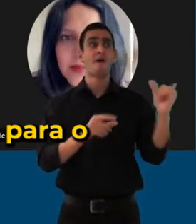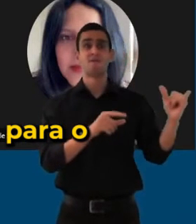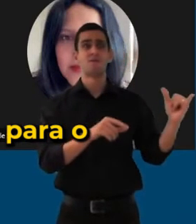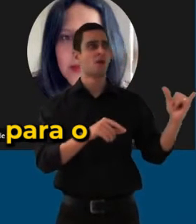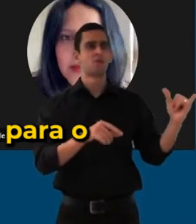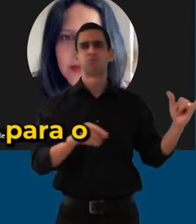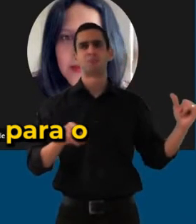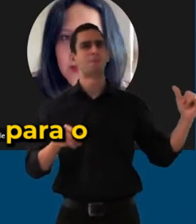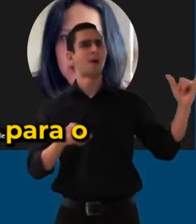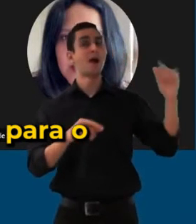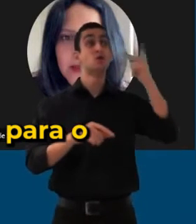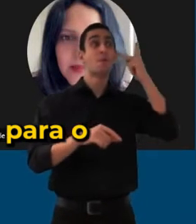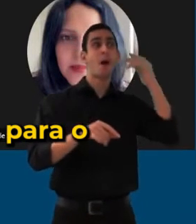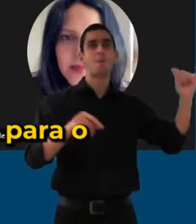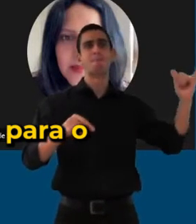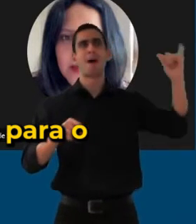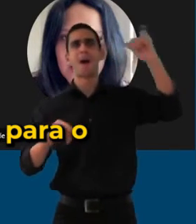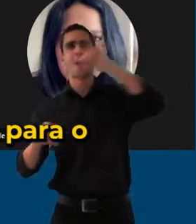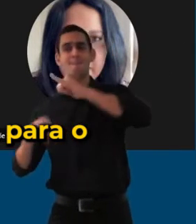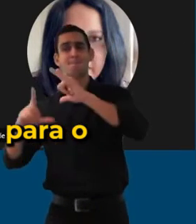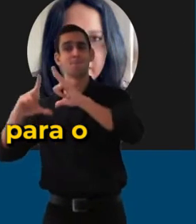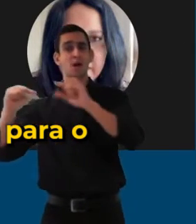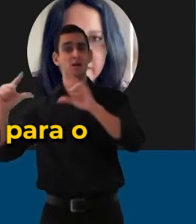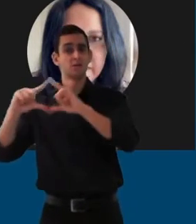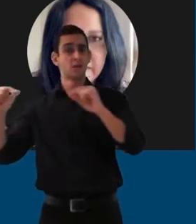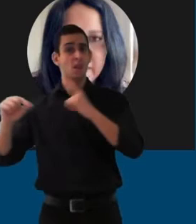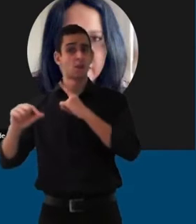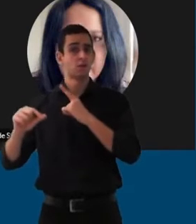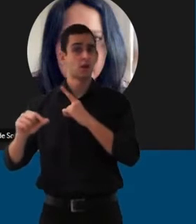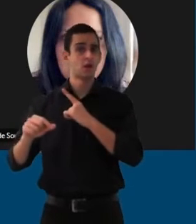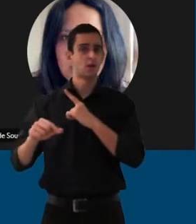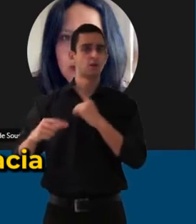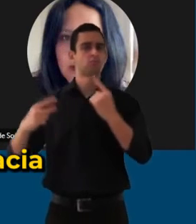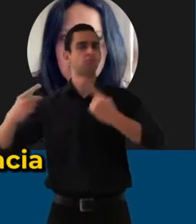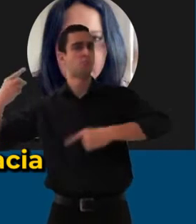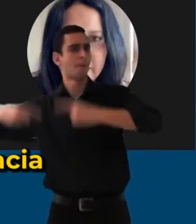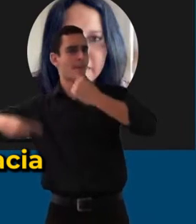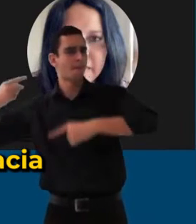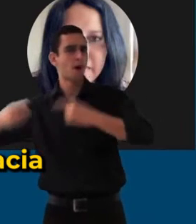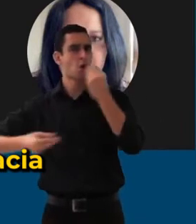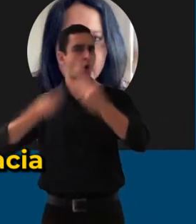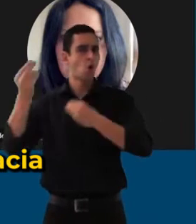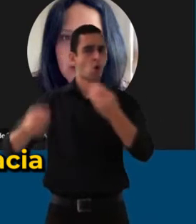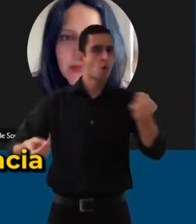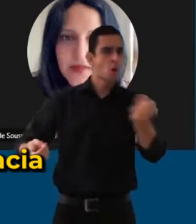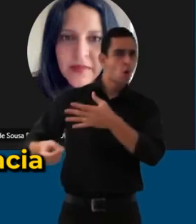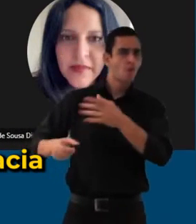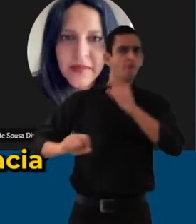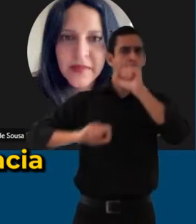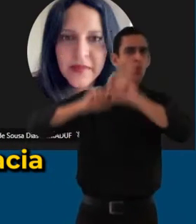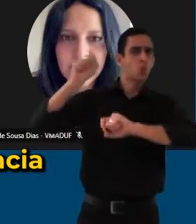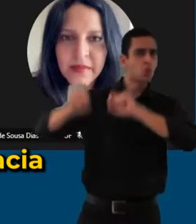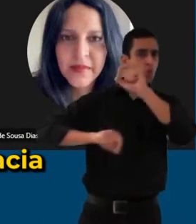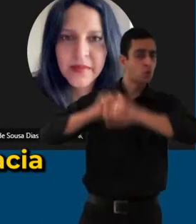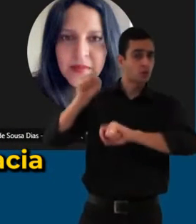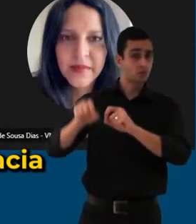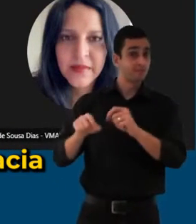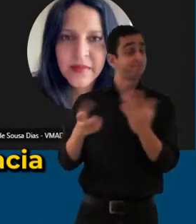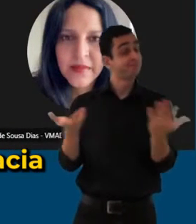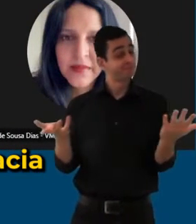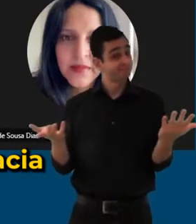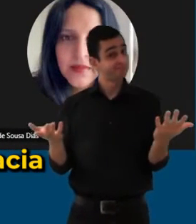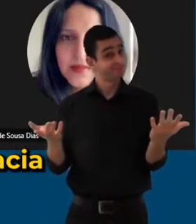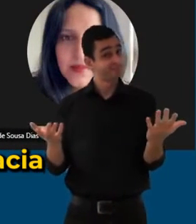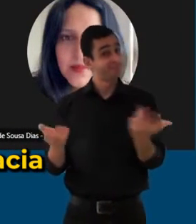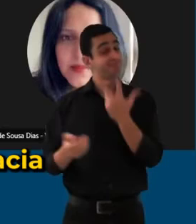para Brasília de um dia para o outro para discutir nova lavra. Então, eu entendo que existe